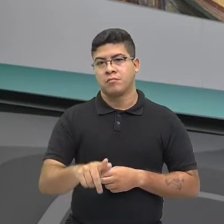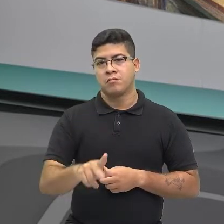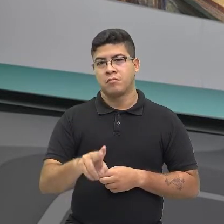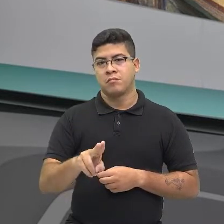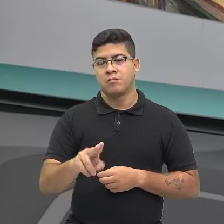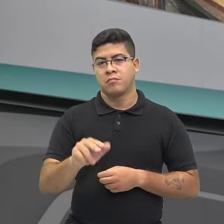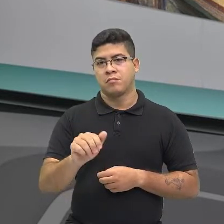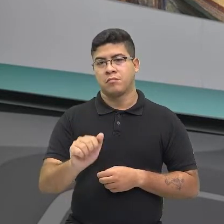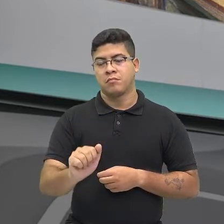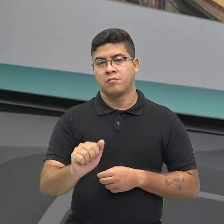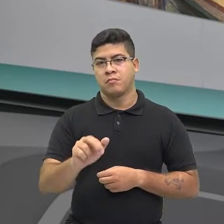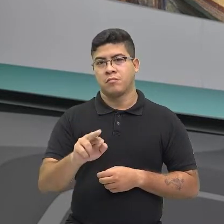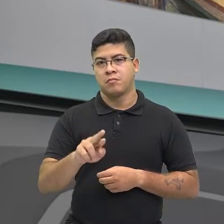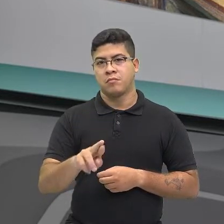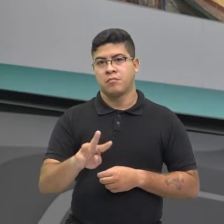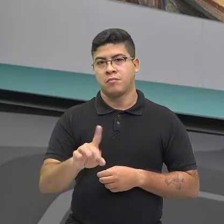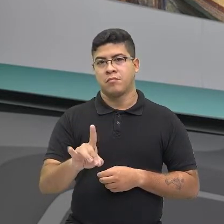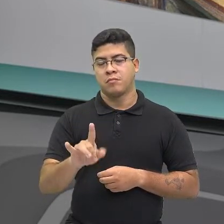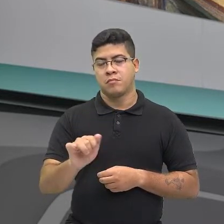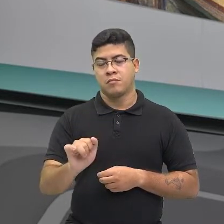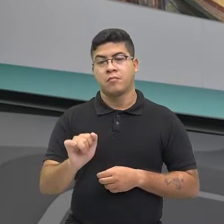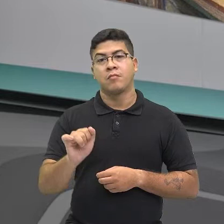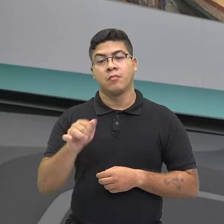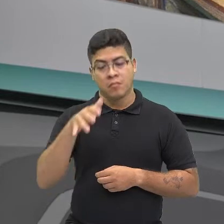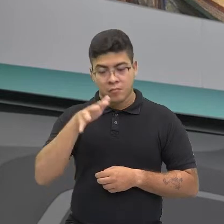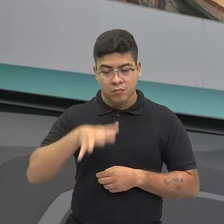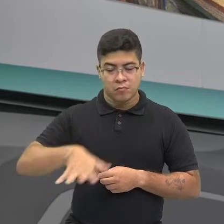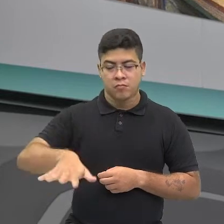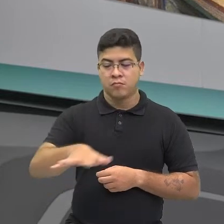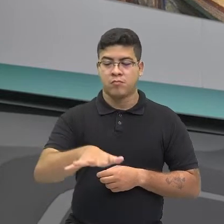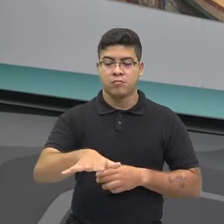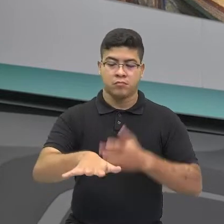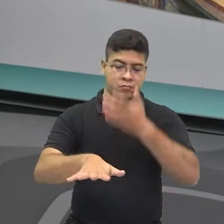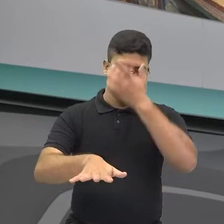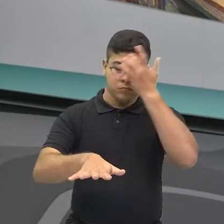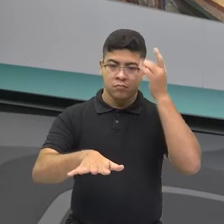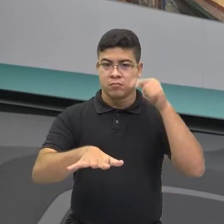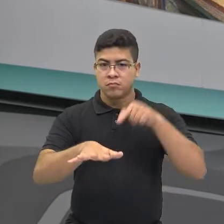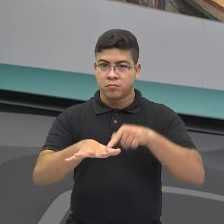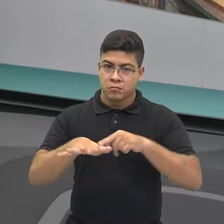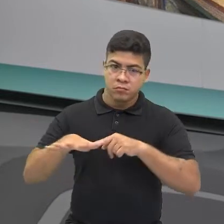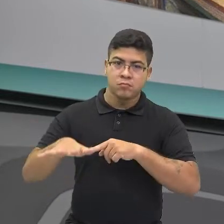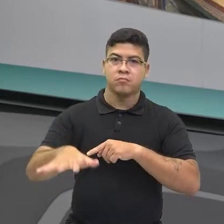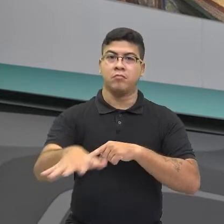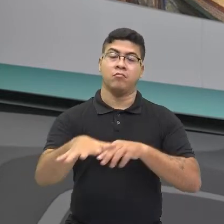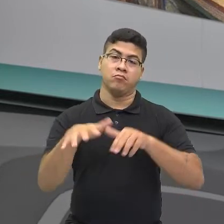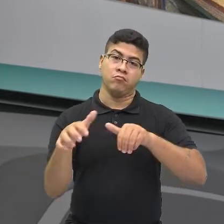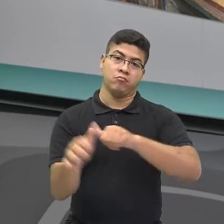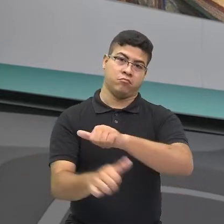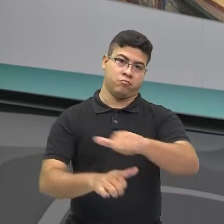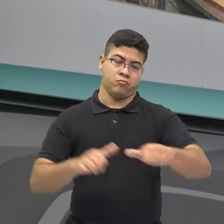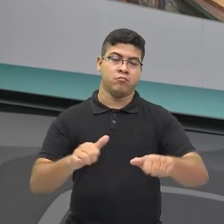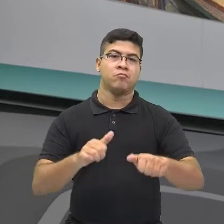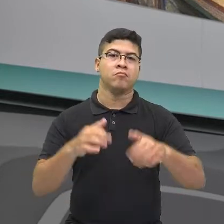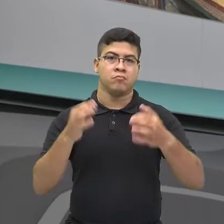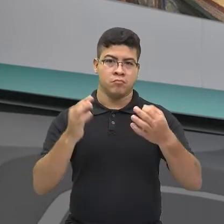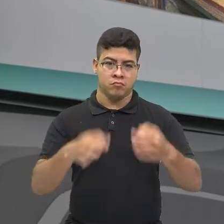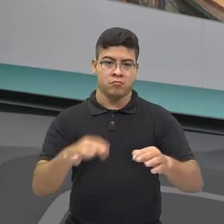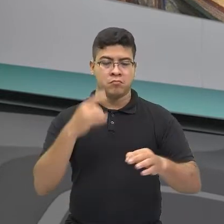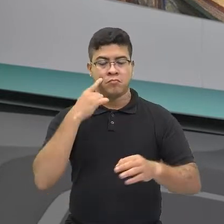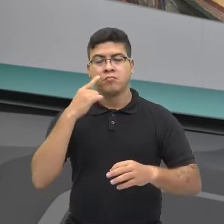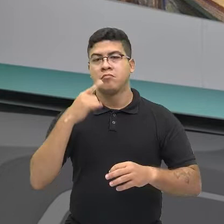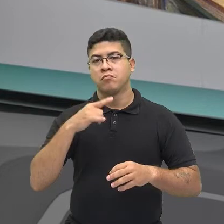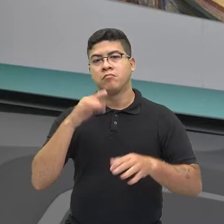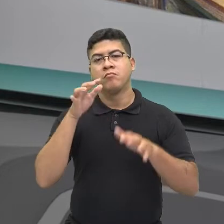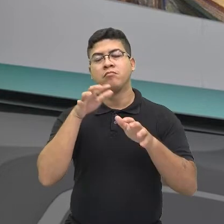né? Avant-garde, quem vai na frente, as pessoas que vão na frente mudando tudo. Então, conhecimento dessa